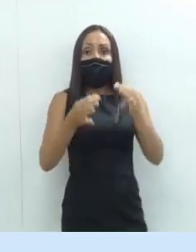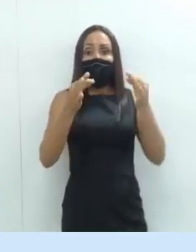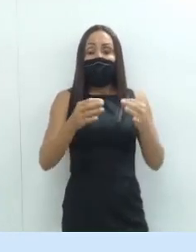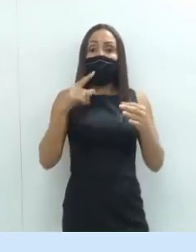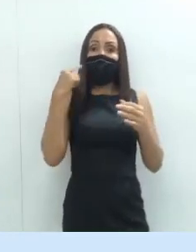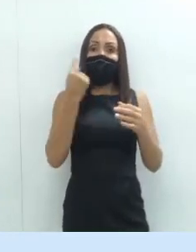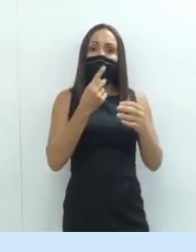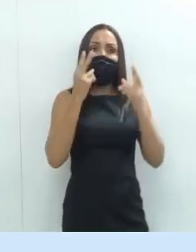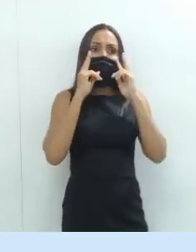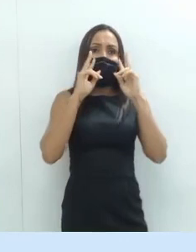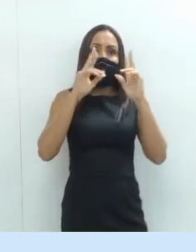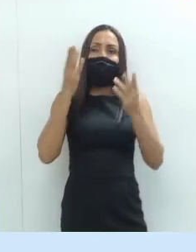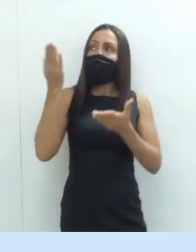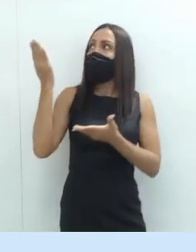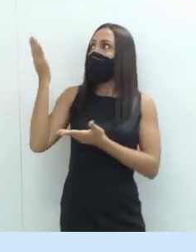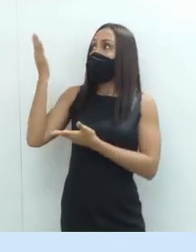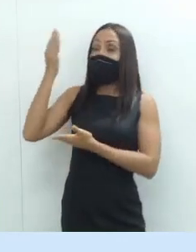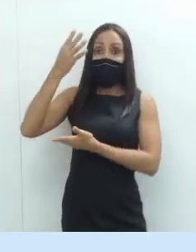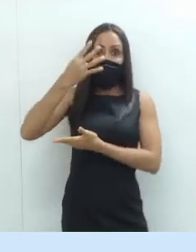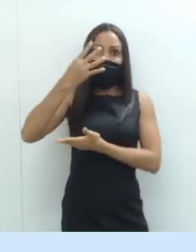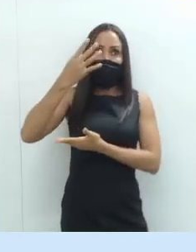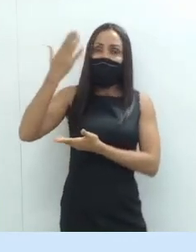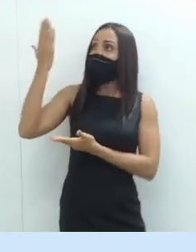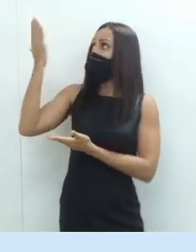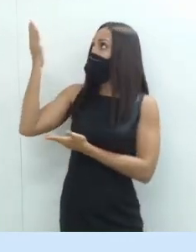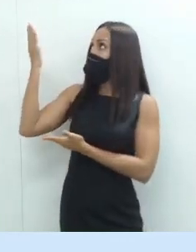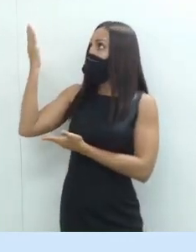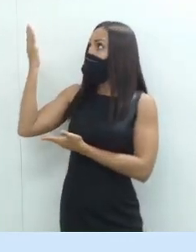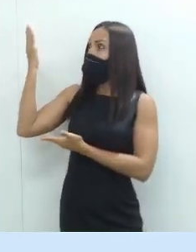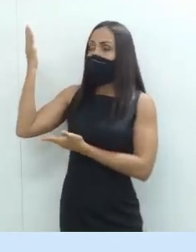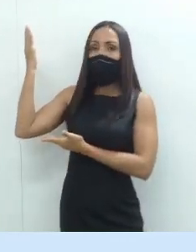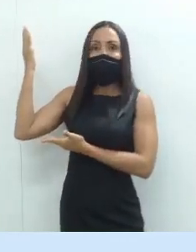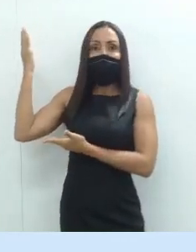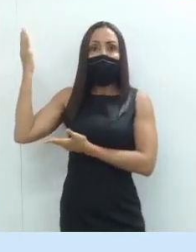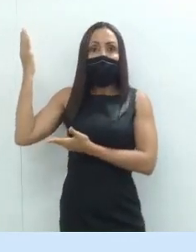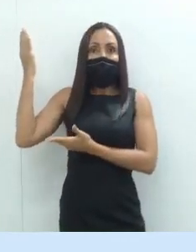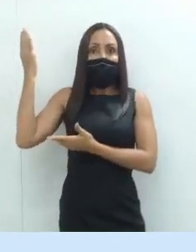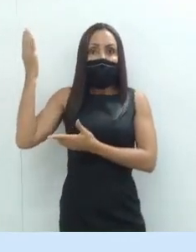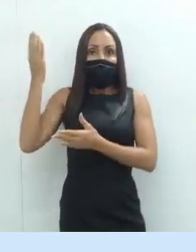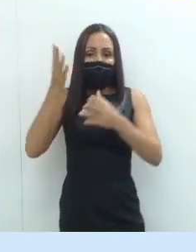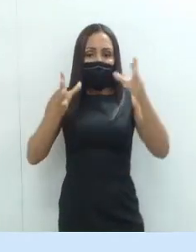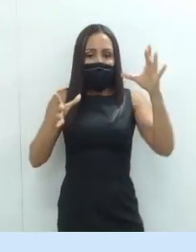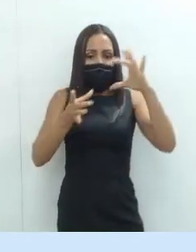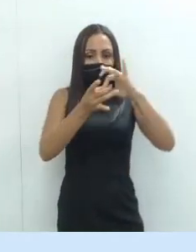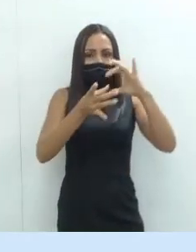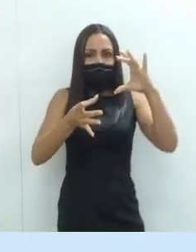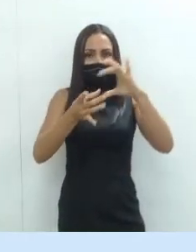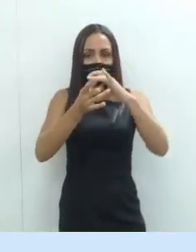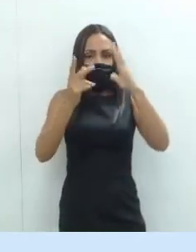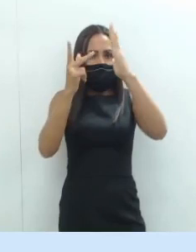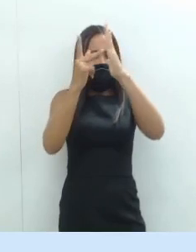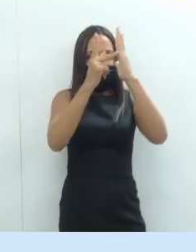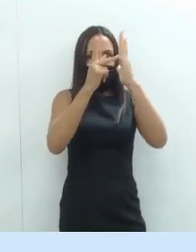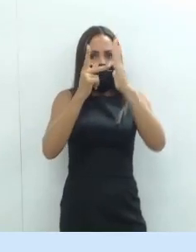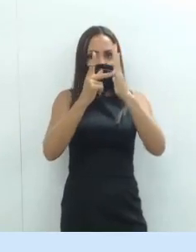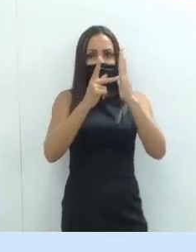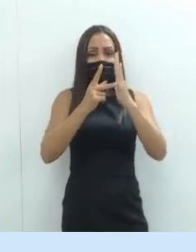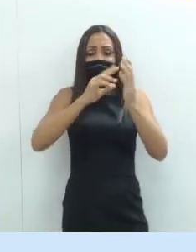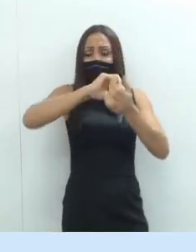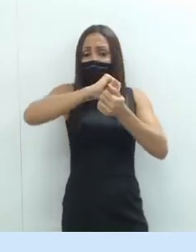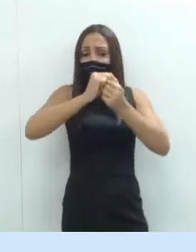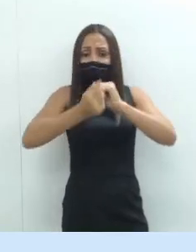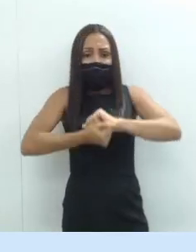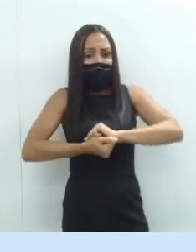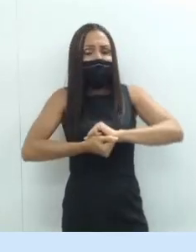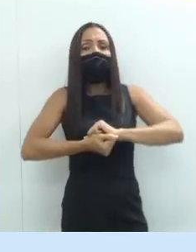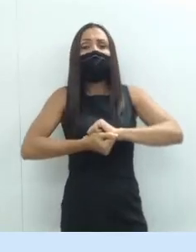estamos vendo aí na quarta etapa, né? Você unir os parágrafos e você vai fazer as suas adaptações.